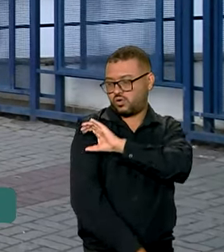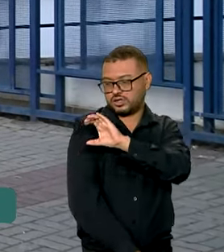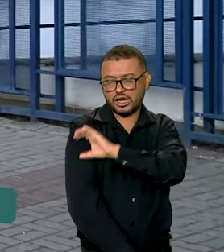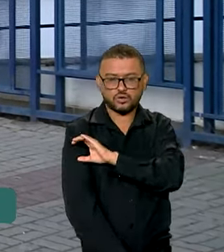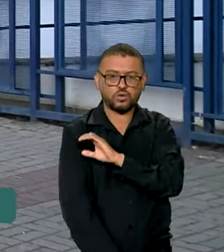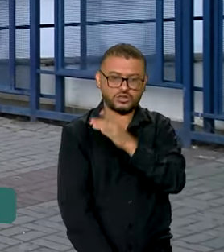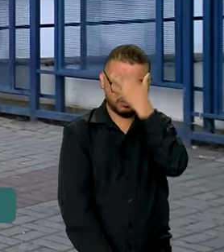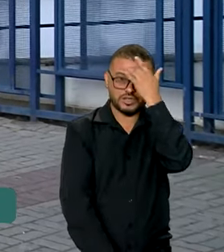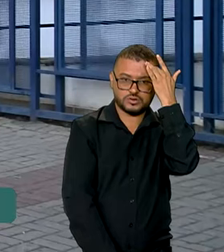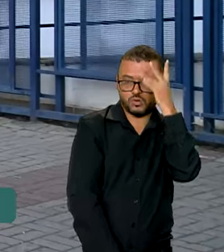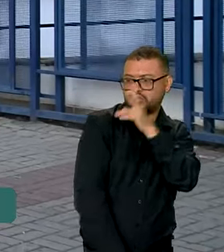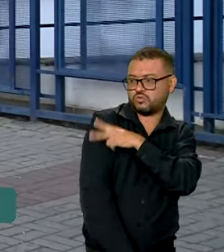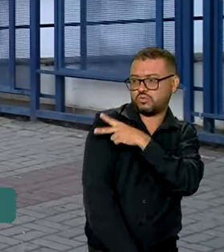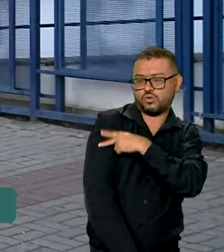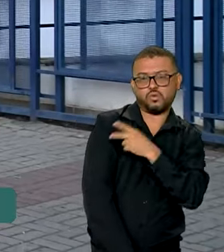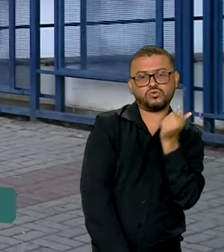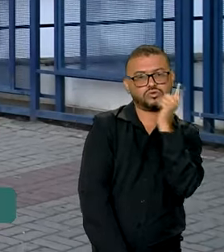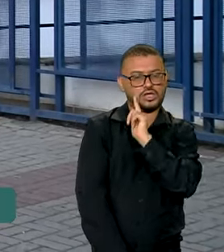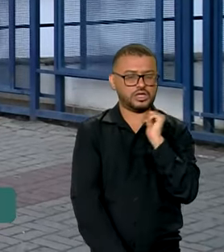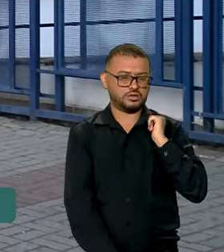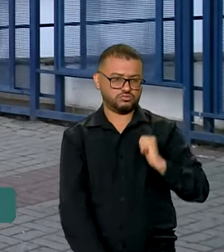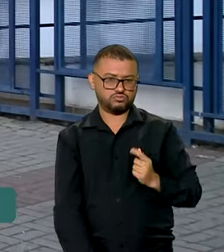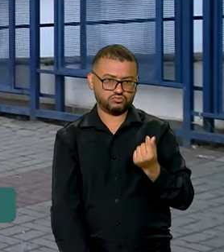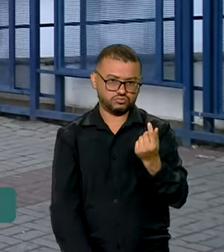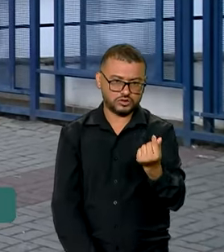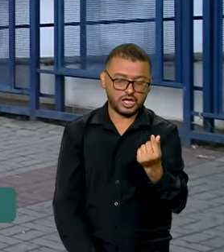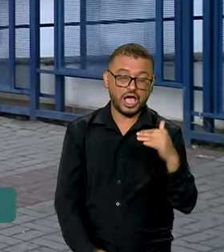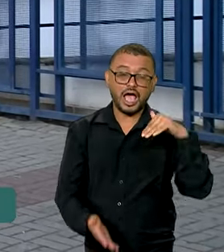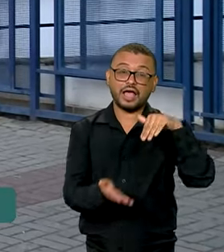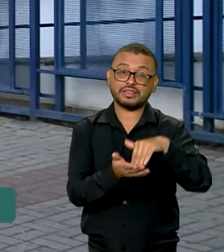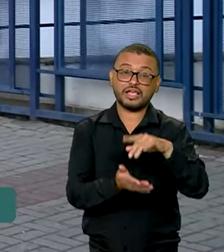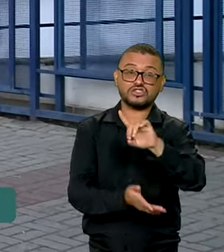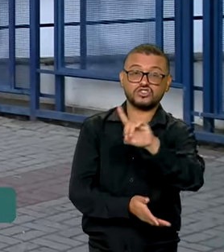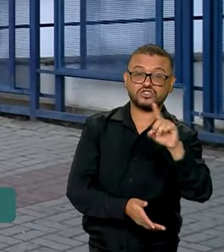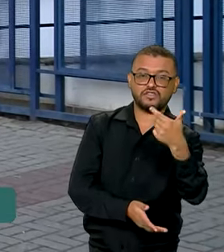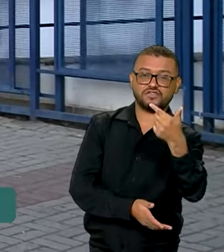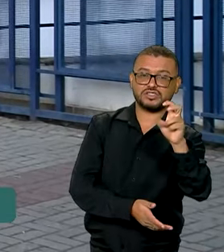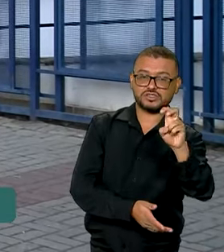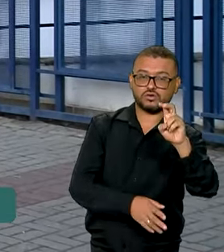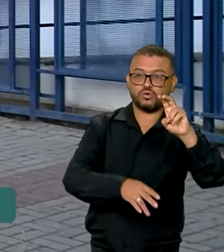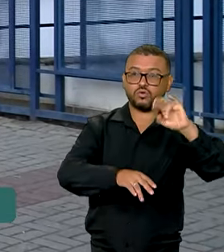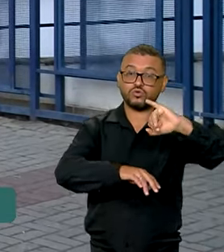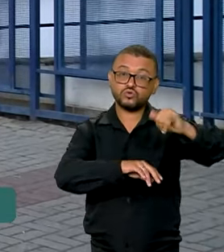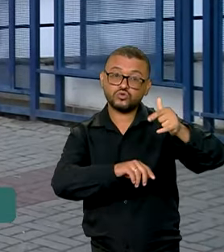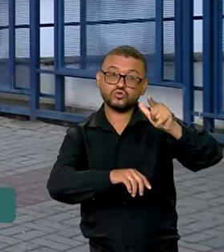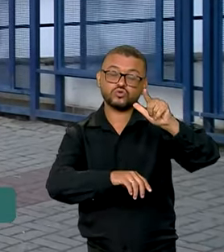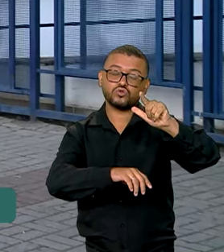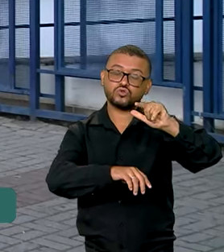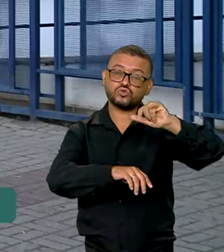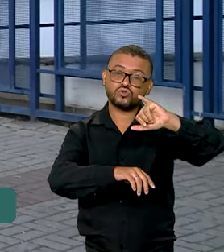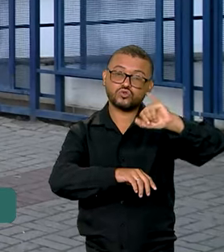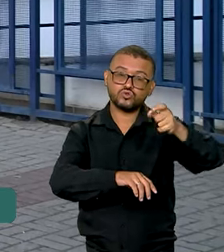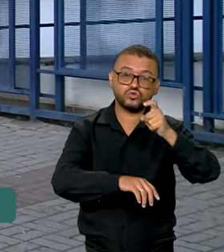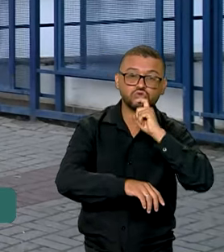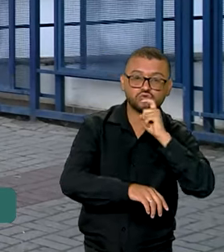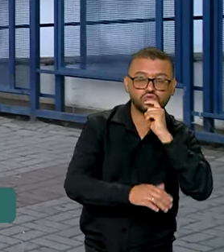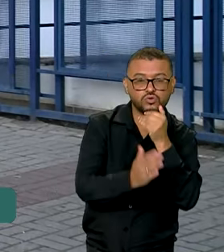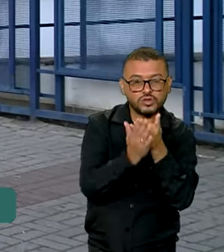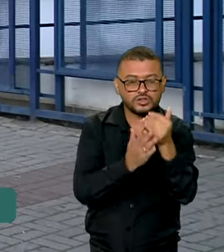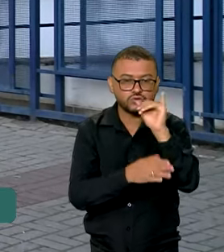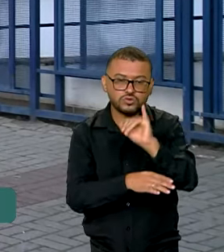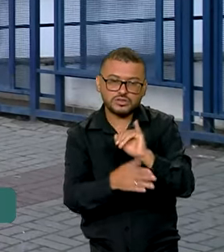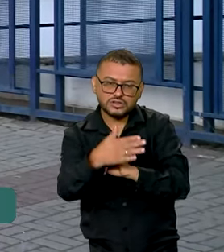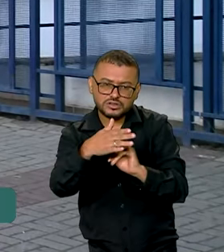e supervisores também são beneficiados. Até o dia 25 de julho, as instituições de nível